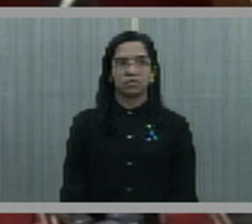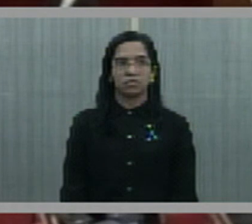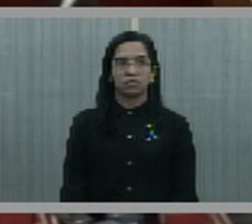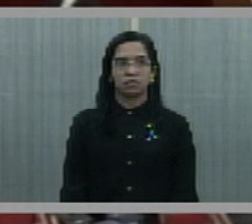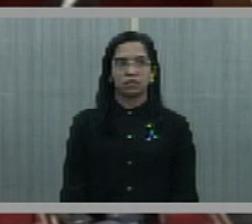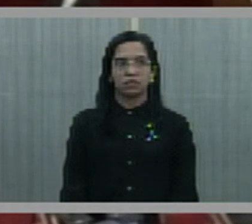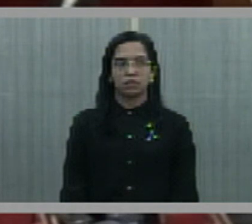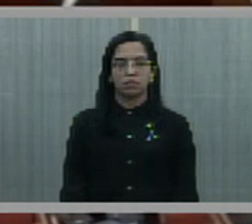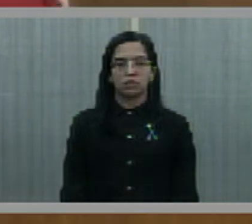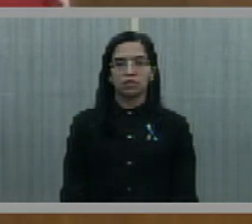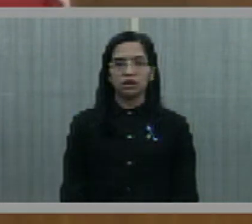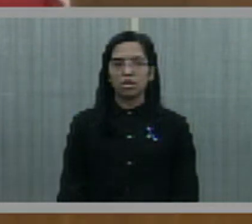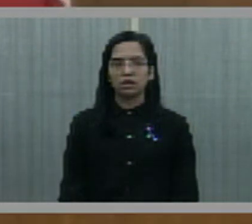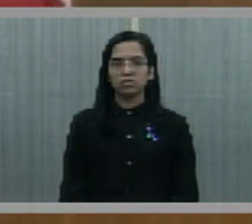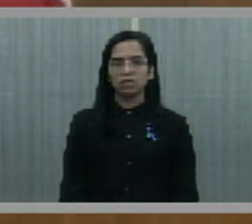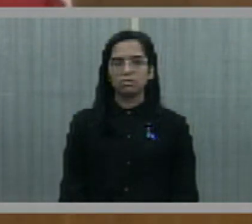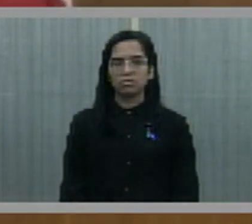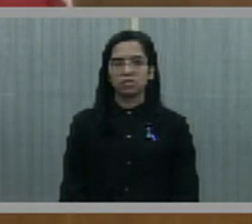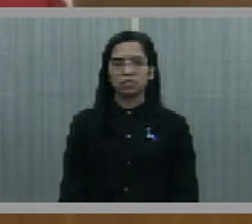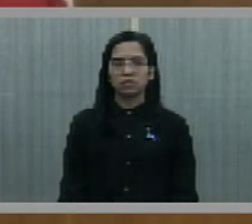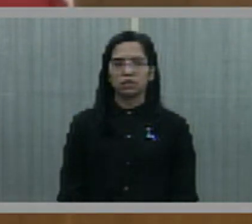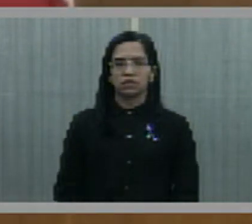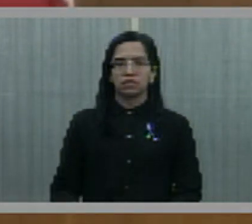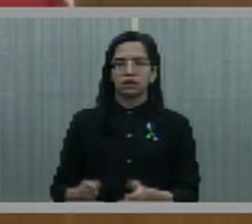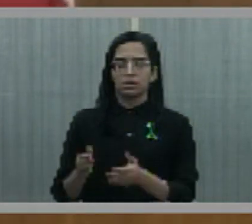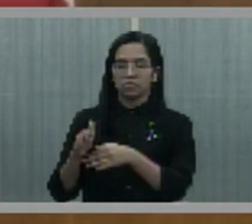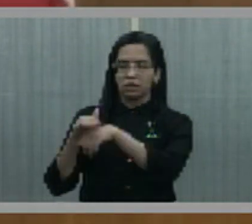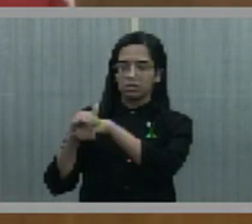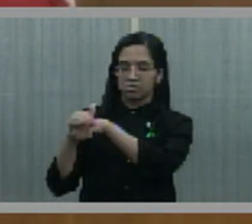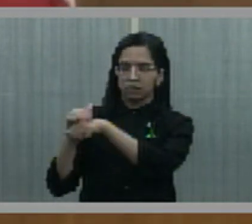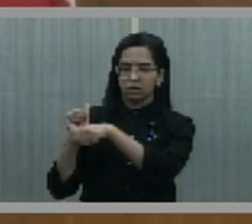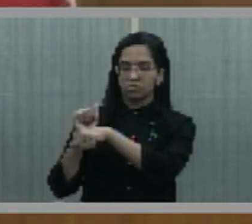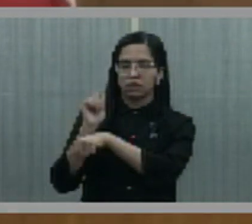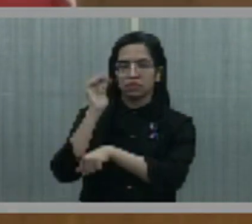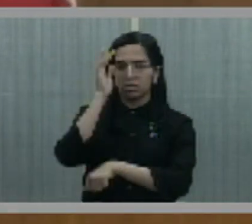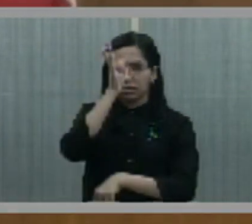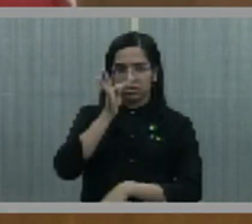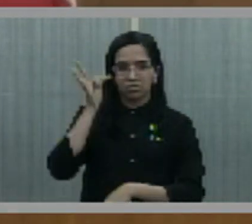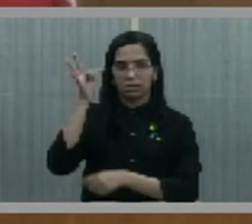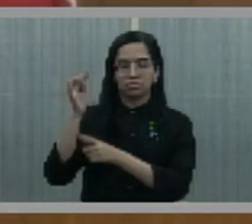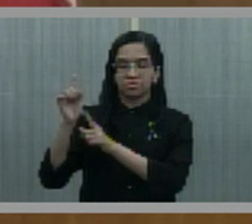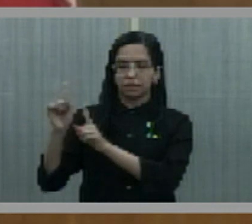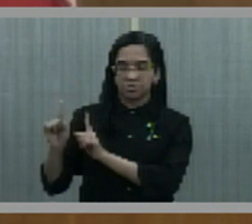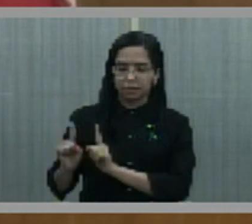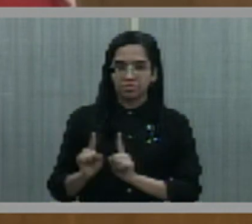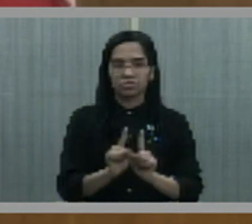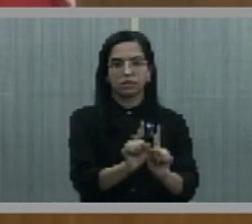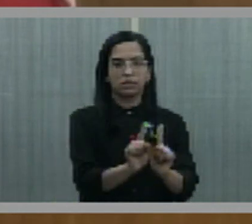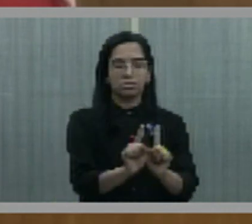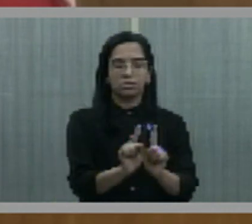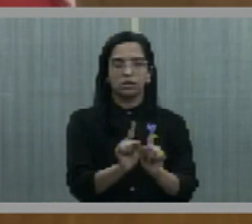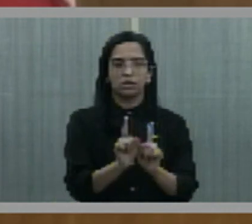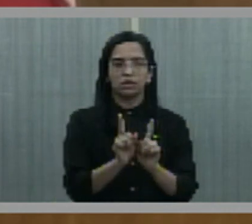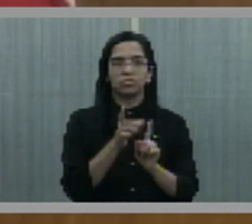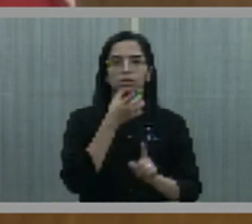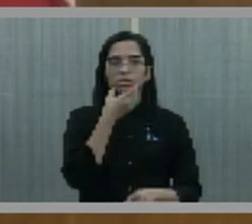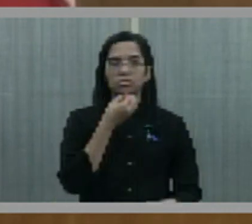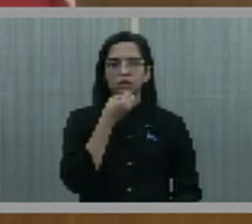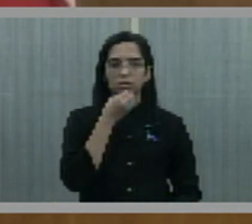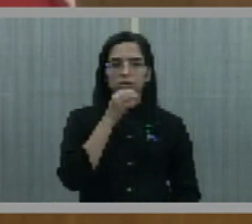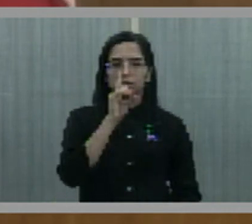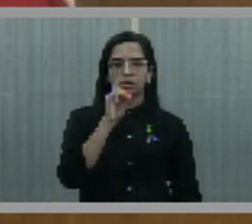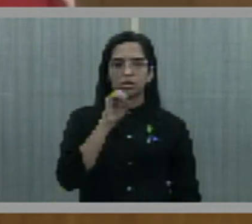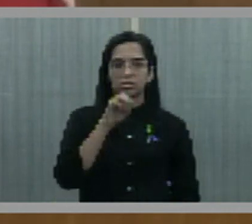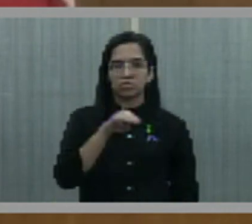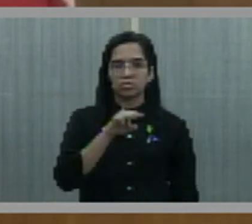Nomeio a deputada Tereza Brito para conduzir ao plenário dessa casa os homenageados, excelentíssimo, reverendíssimo senhores, Dom Edvalter